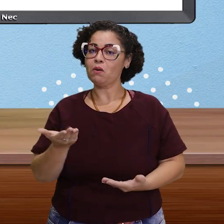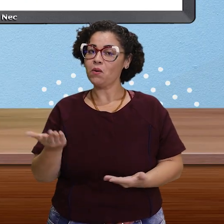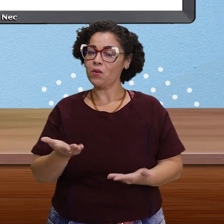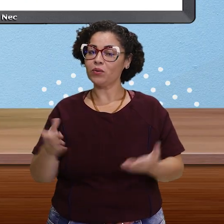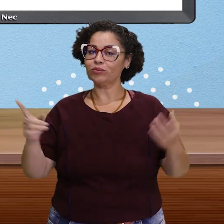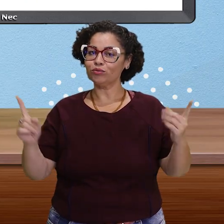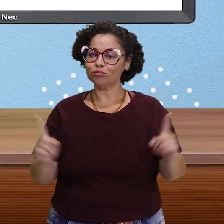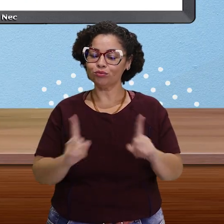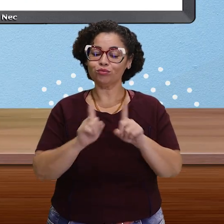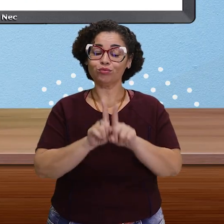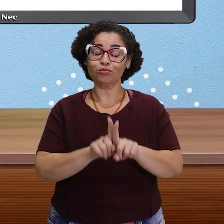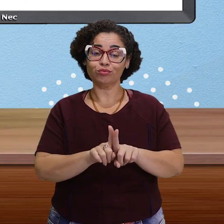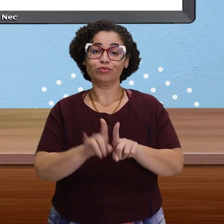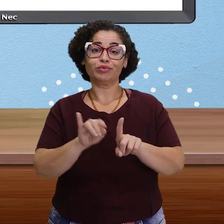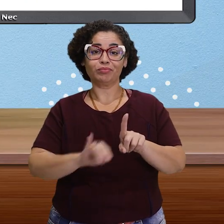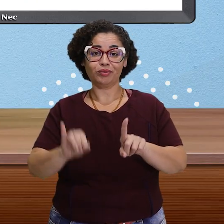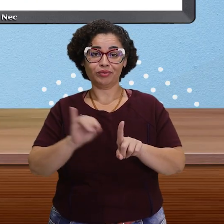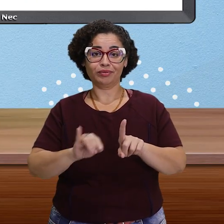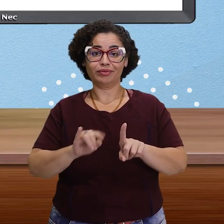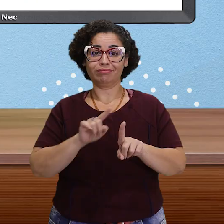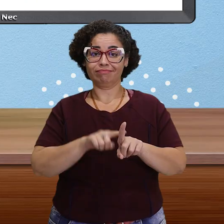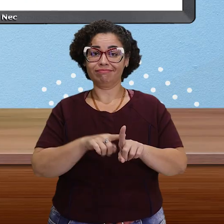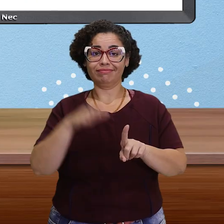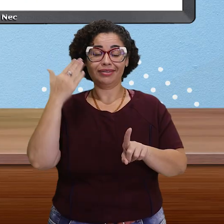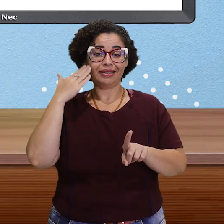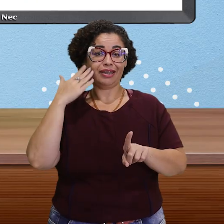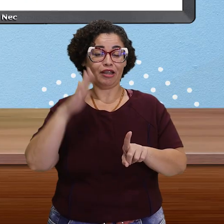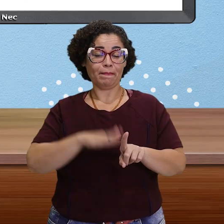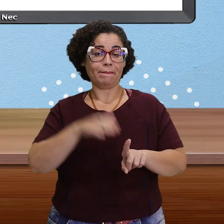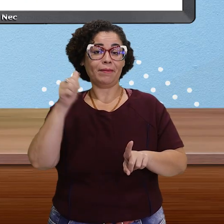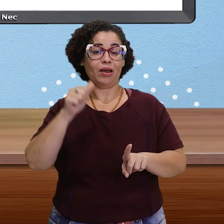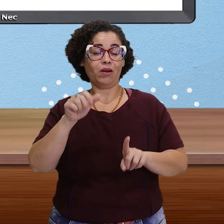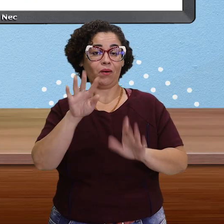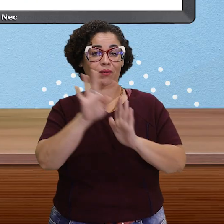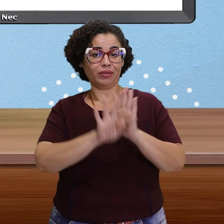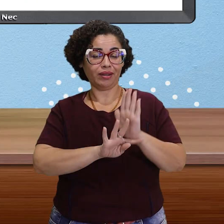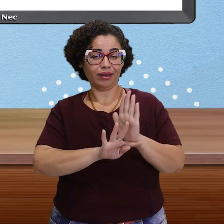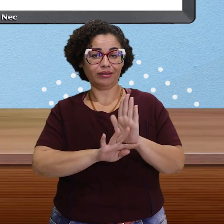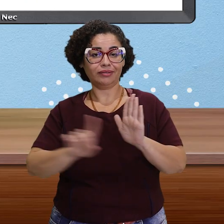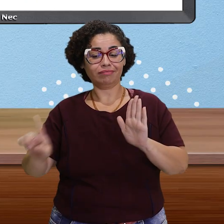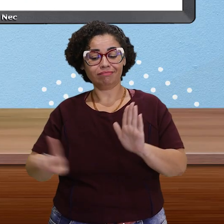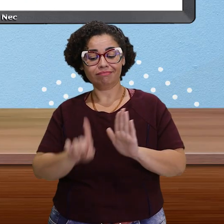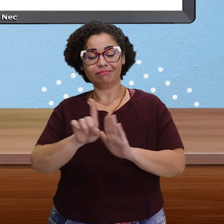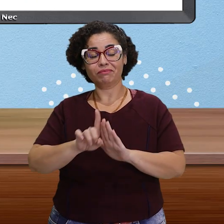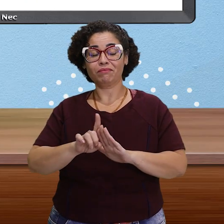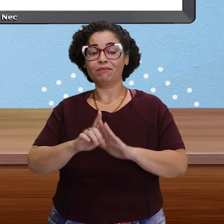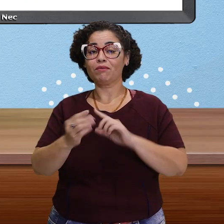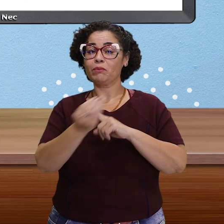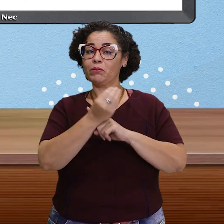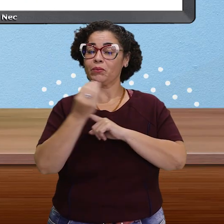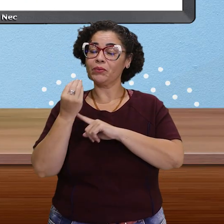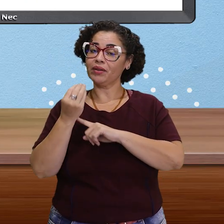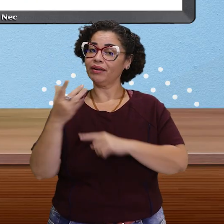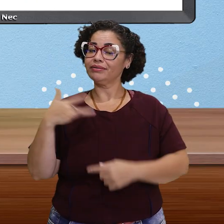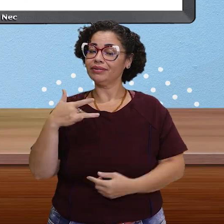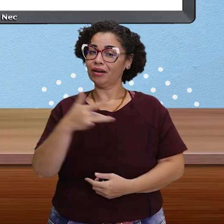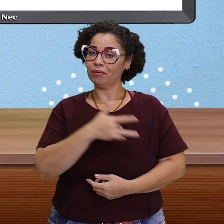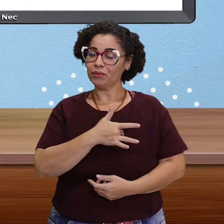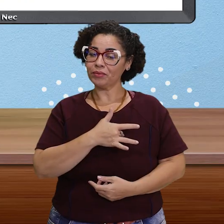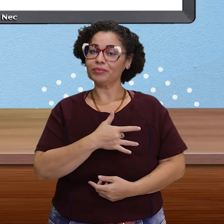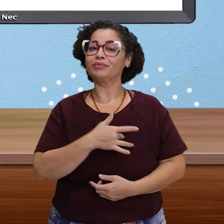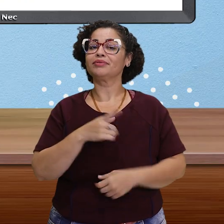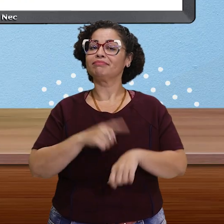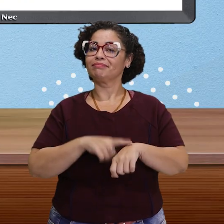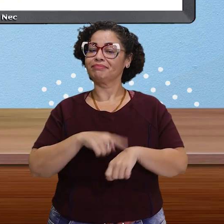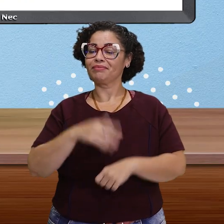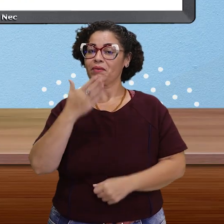juntar duas coisas muito importantes. Entender melhor os textos que a gente lê e cuidar da nossa saúde na